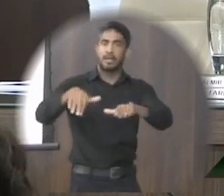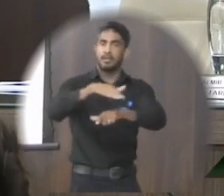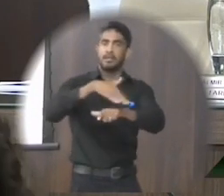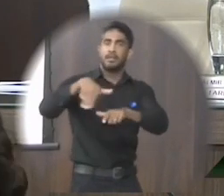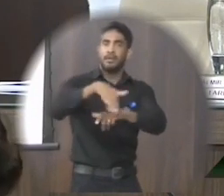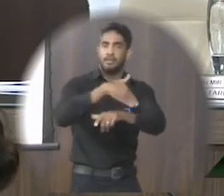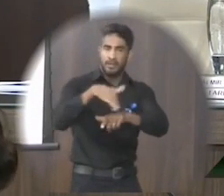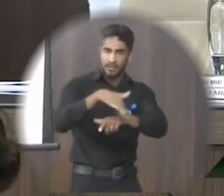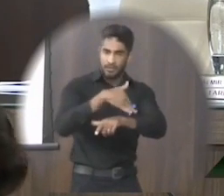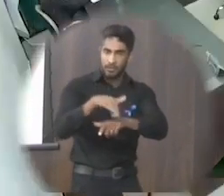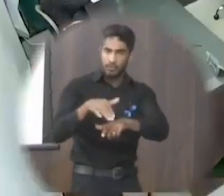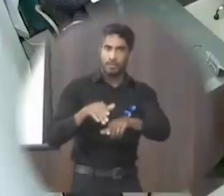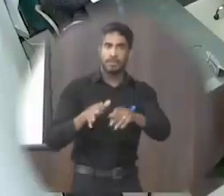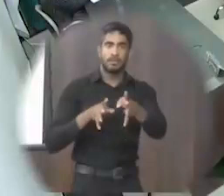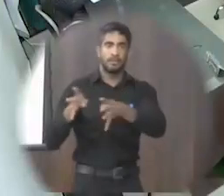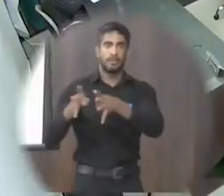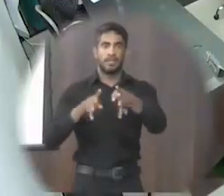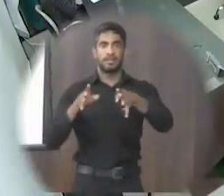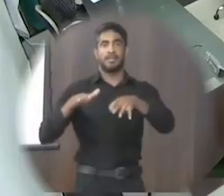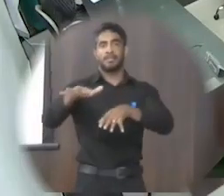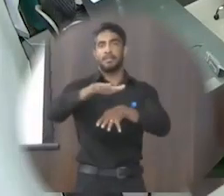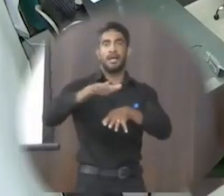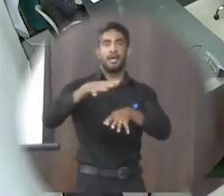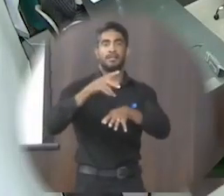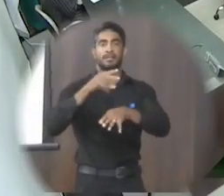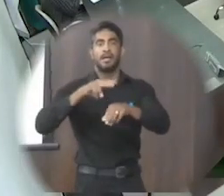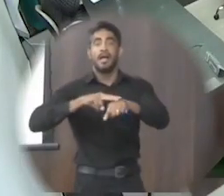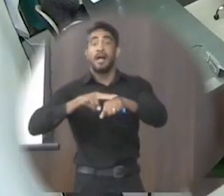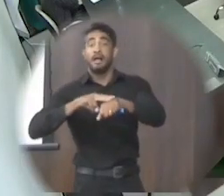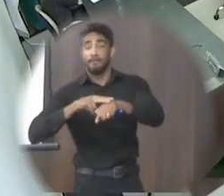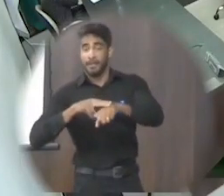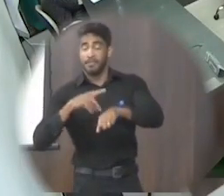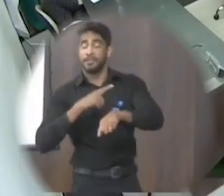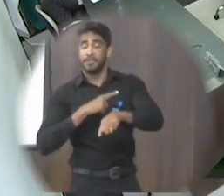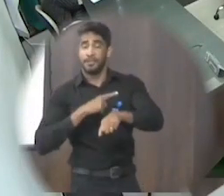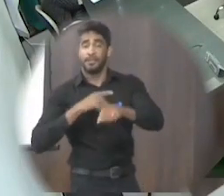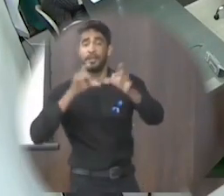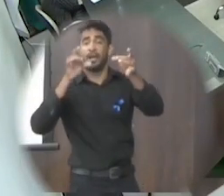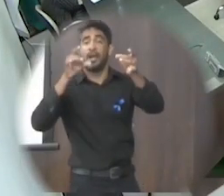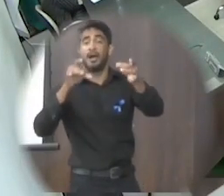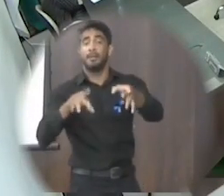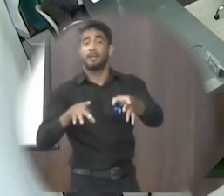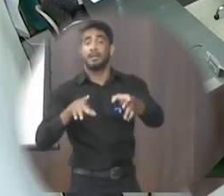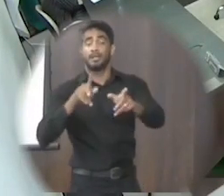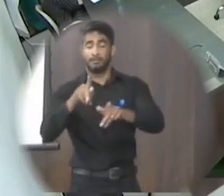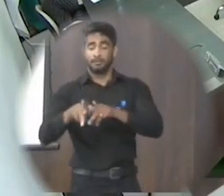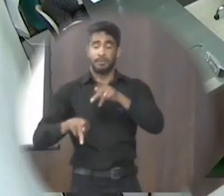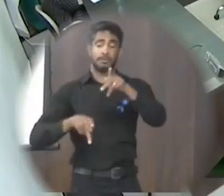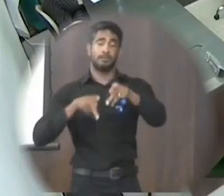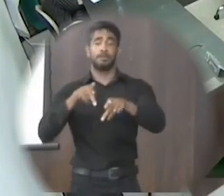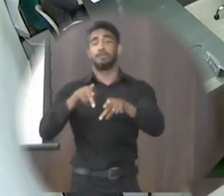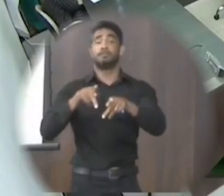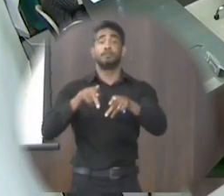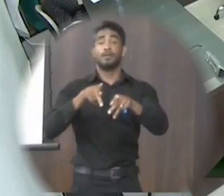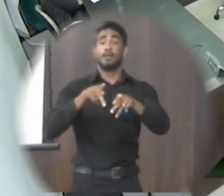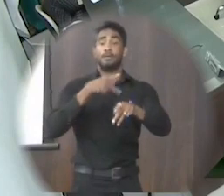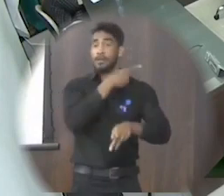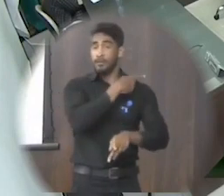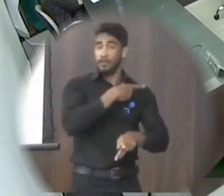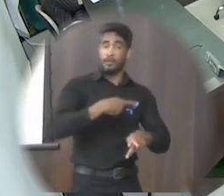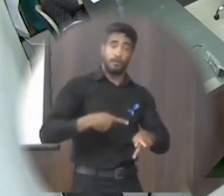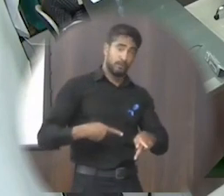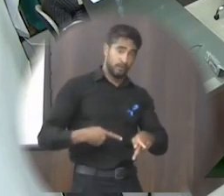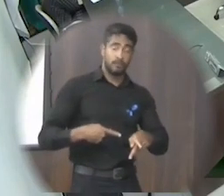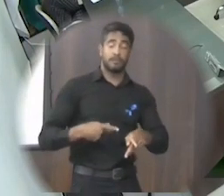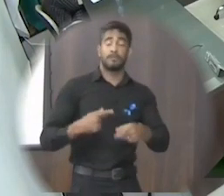de acesso das áreas verdes, as quais encontram-se totalmente abandonadas pelo poder público municipal, com estado